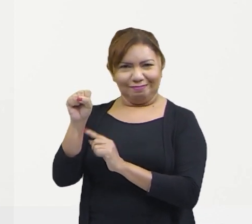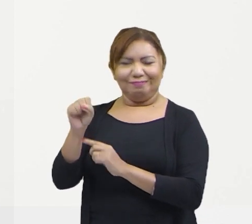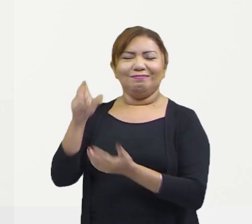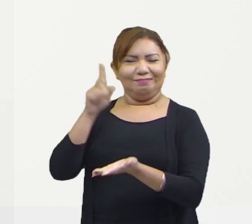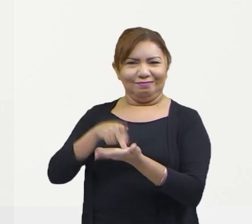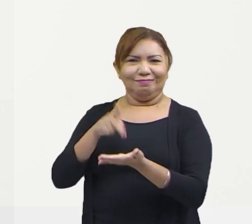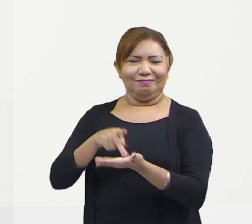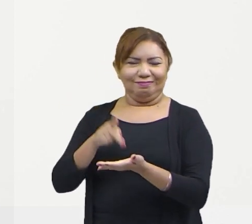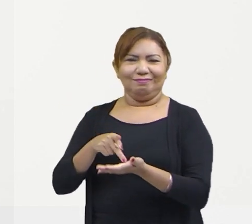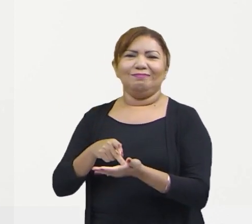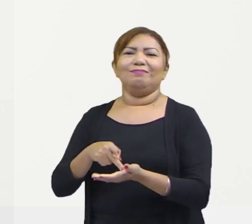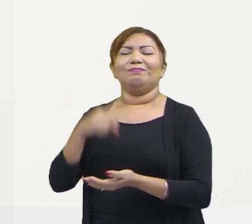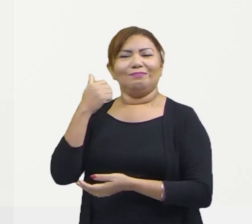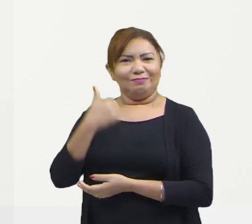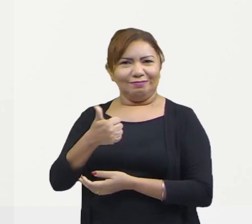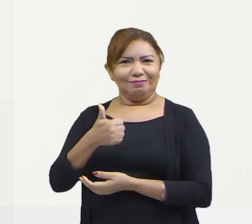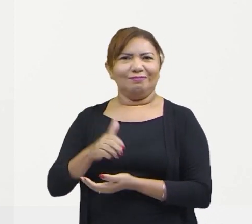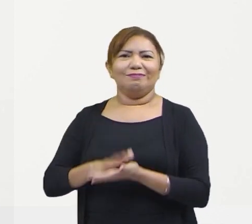8 pipas. Temos